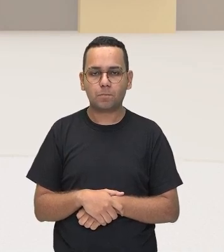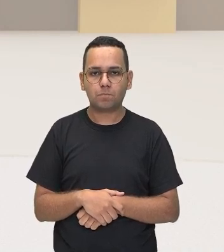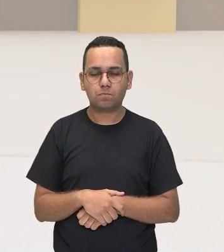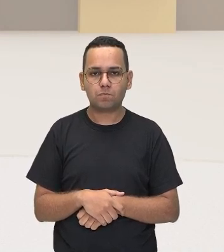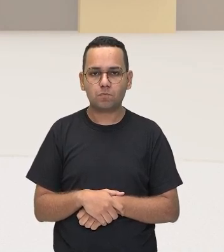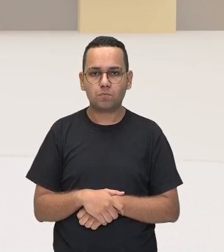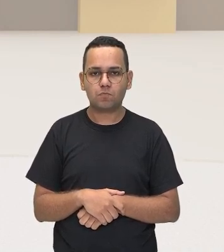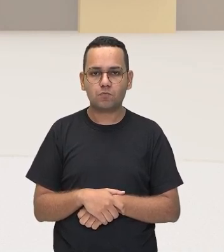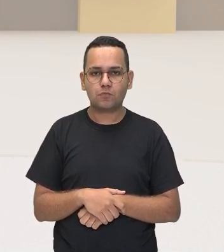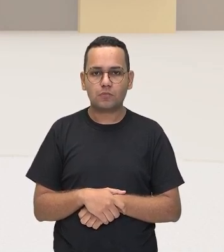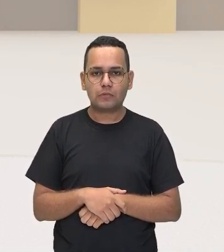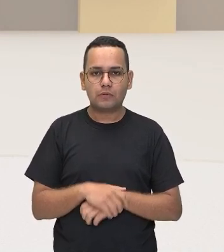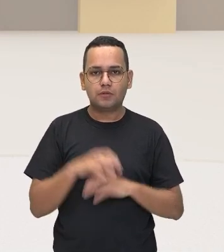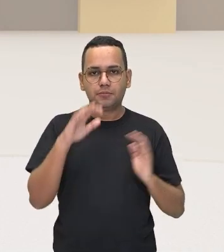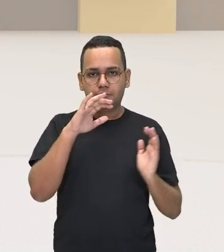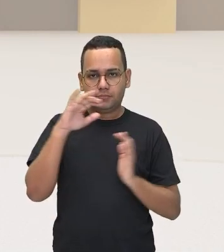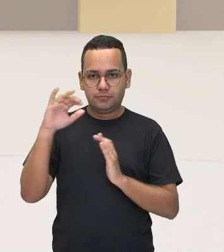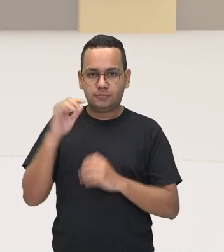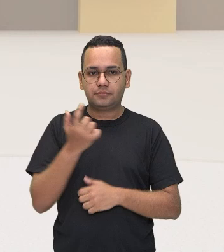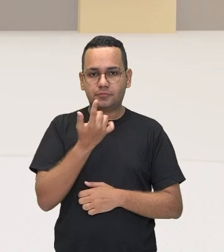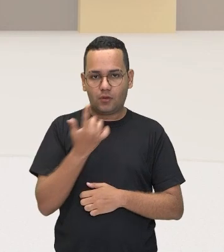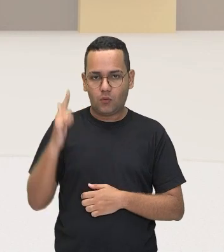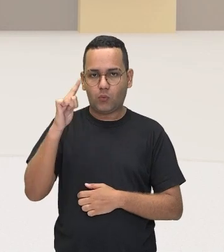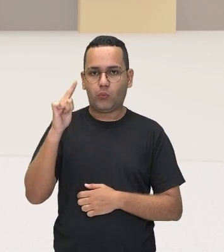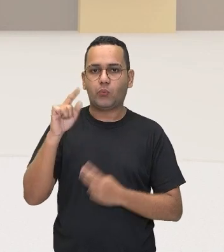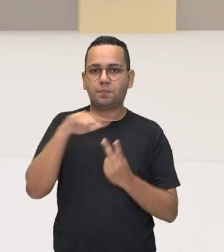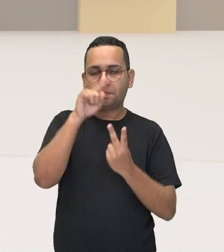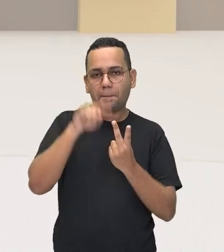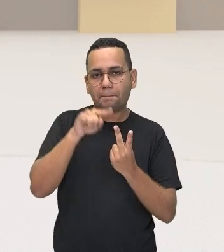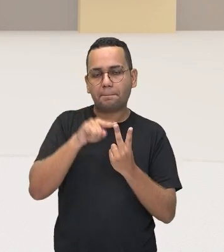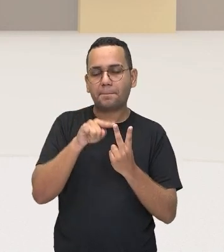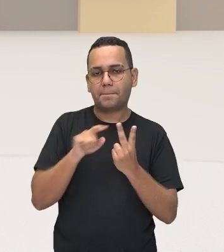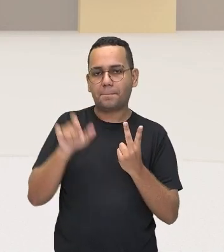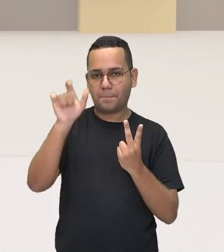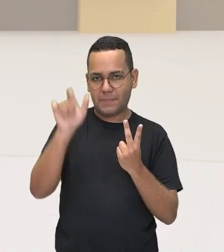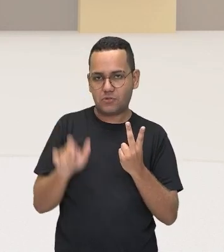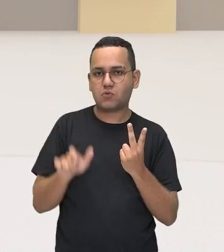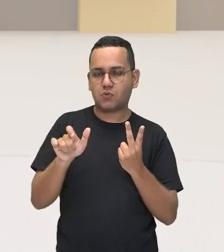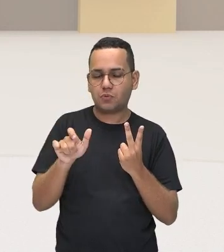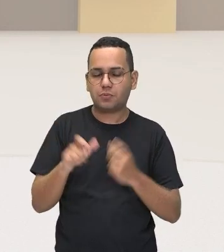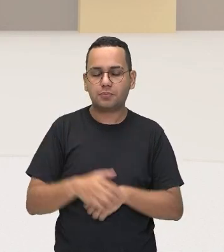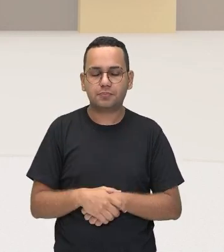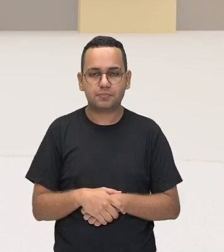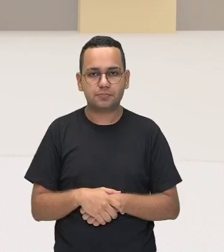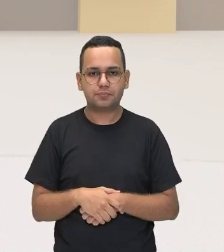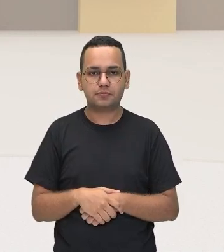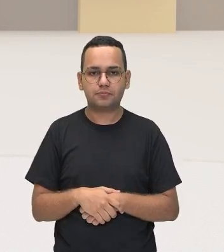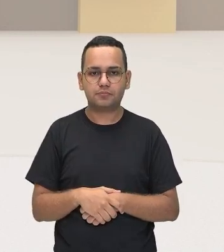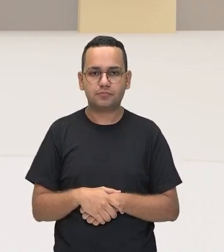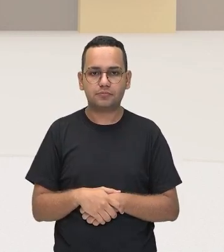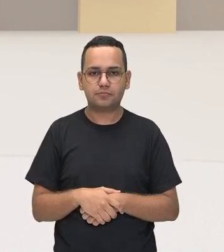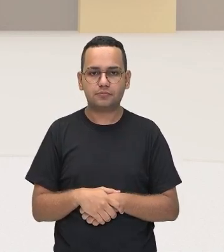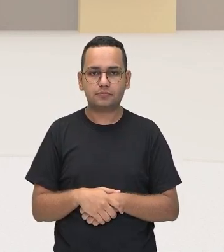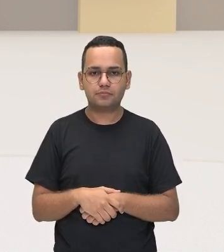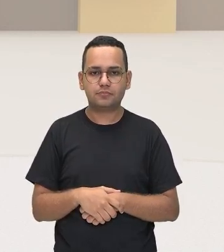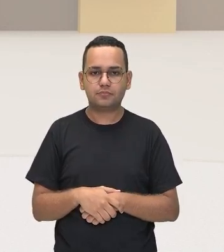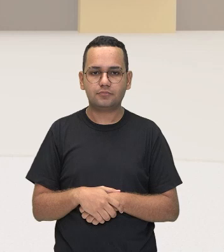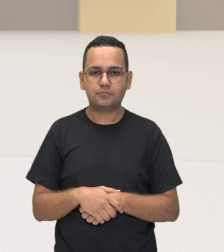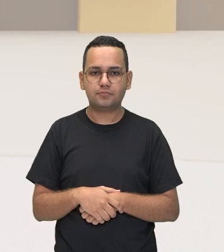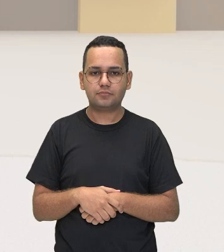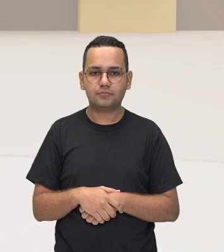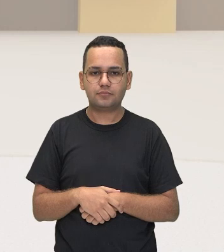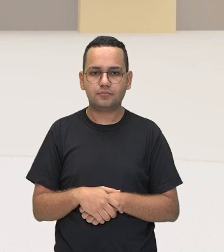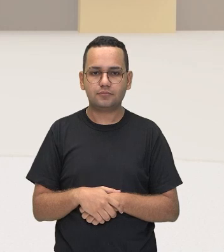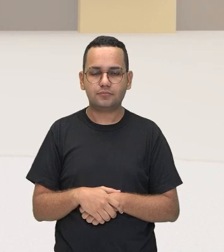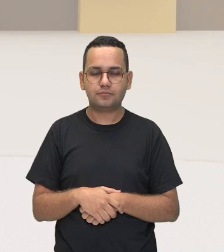nossa próxima empreendedora. A nossa próxima referência, né, no empreendedorismo é...